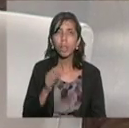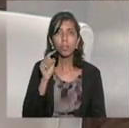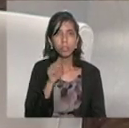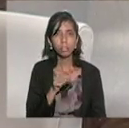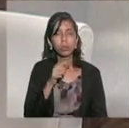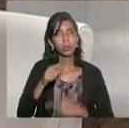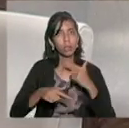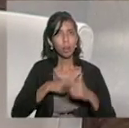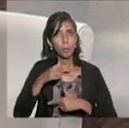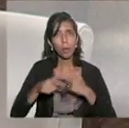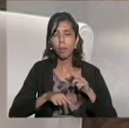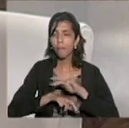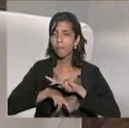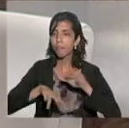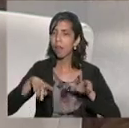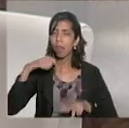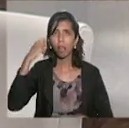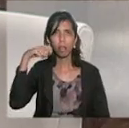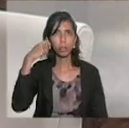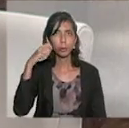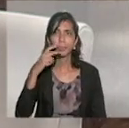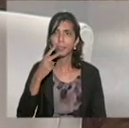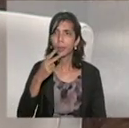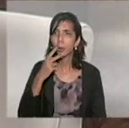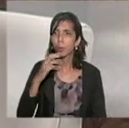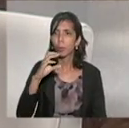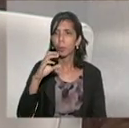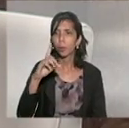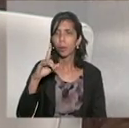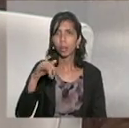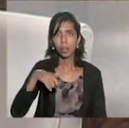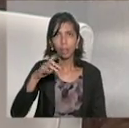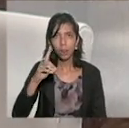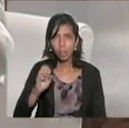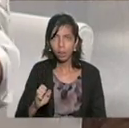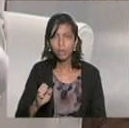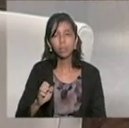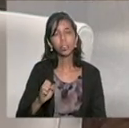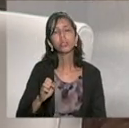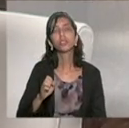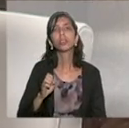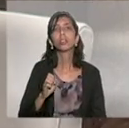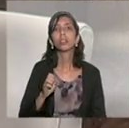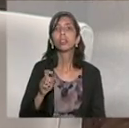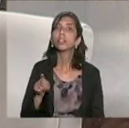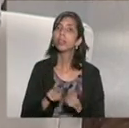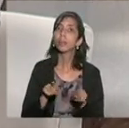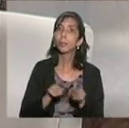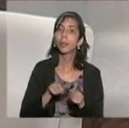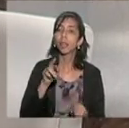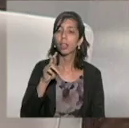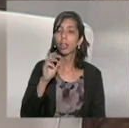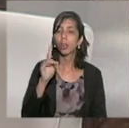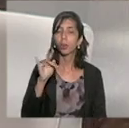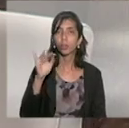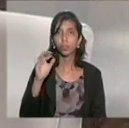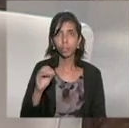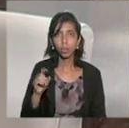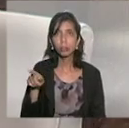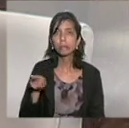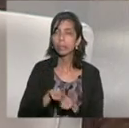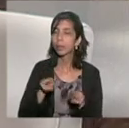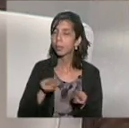excelentes resultados. Você trabalhou ao lado de grandes atores. Falamos aqui da Cleide, que não foi naquele espetáculo, mas foi em outro.